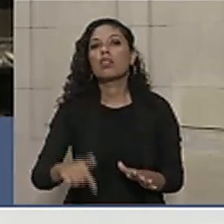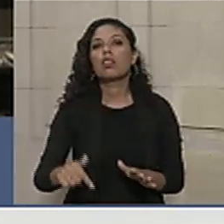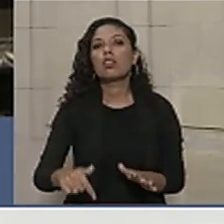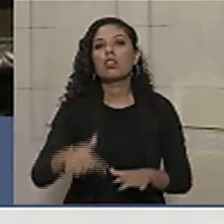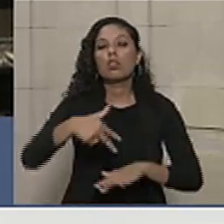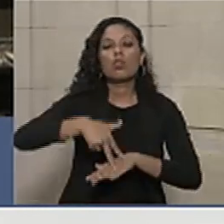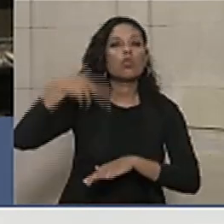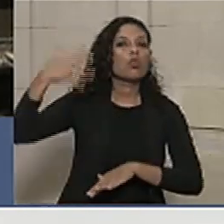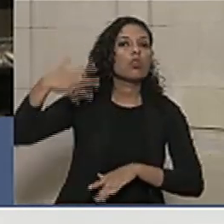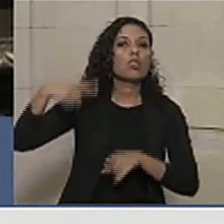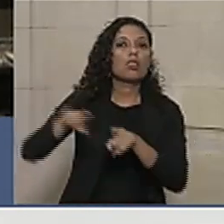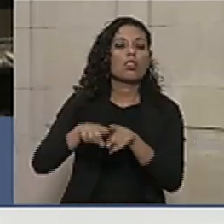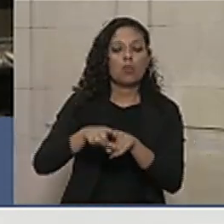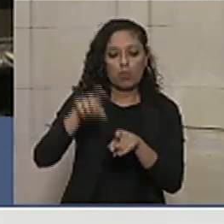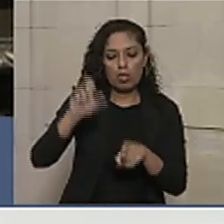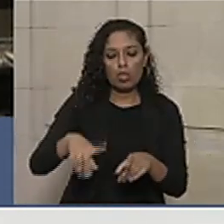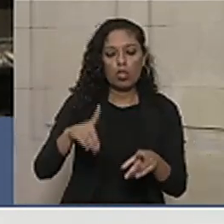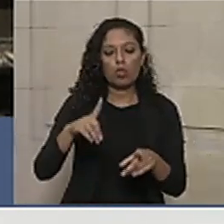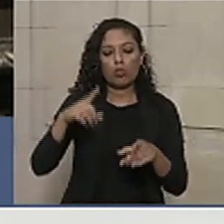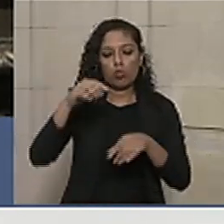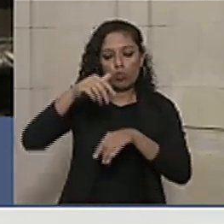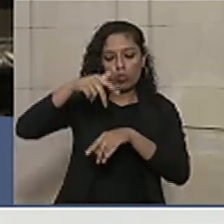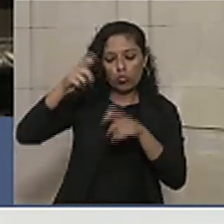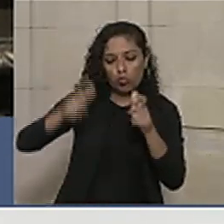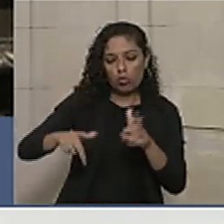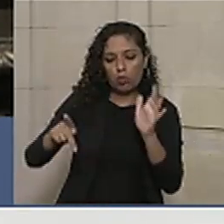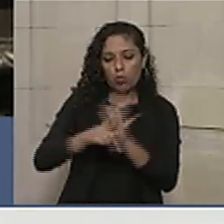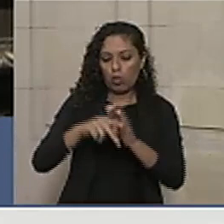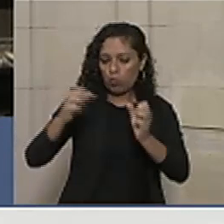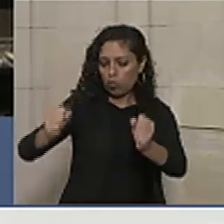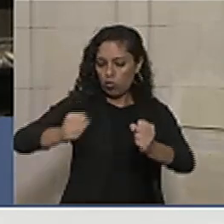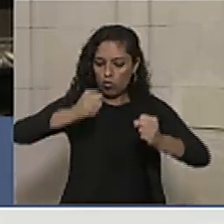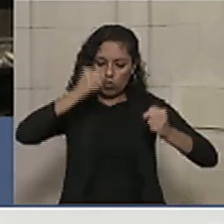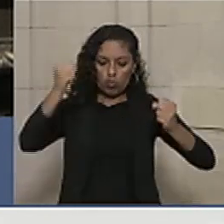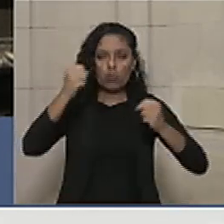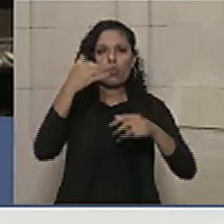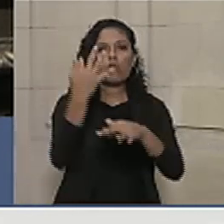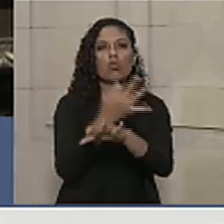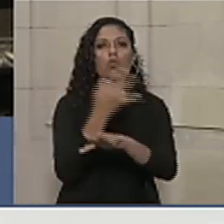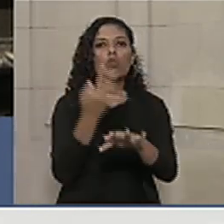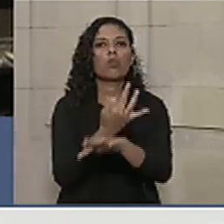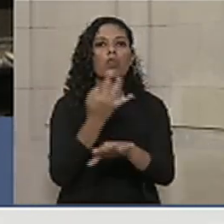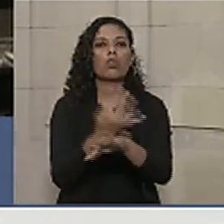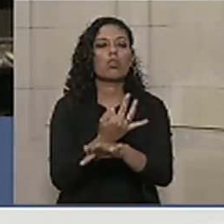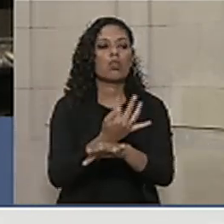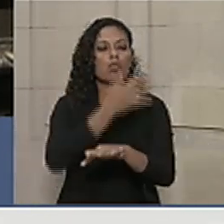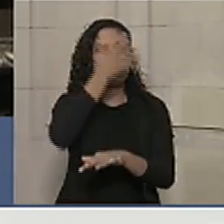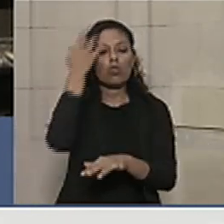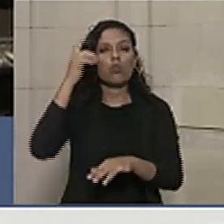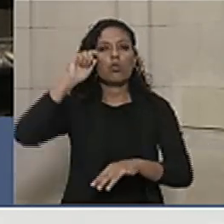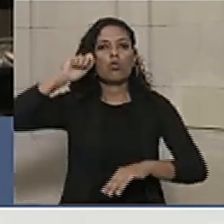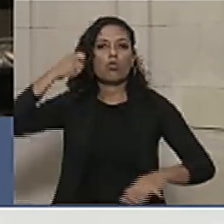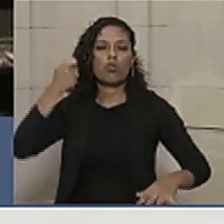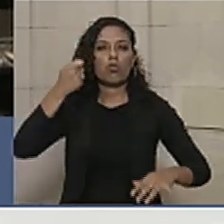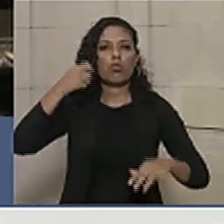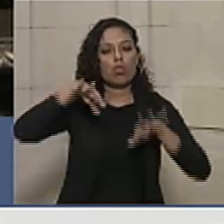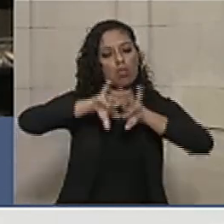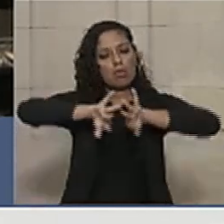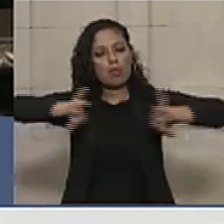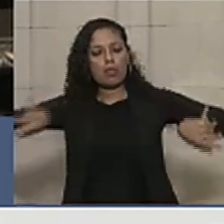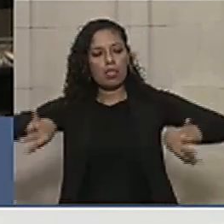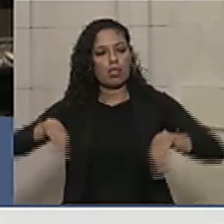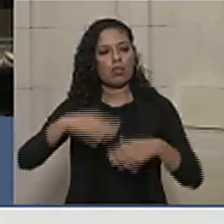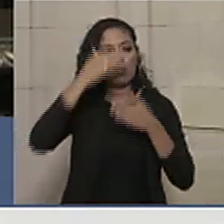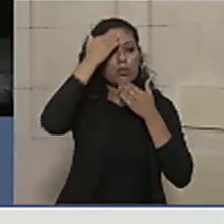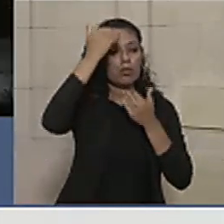também seja um lugar de memória, que evoque a luta e a resistência da população negra em diáspora. Muito